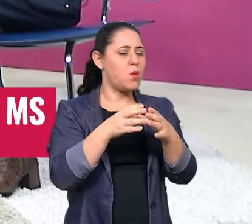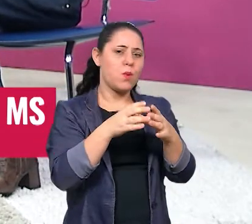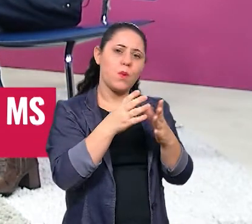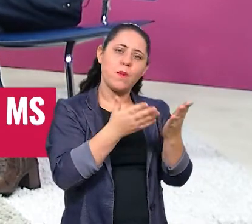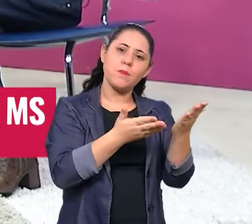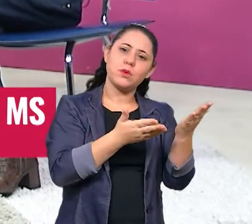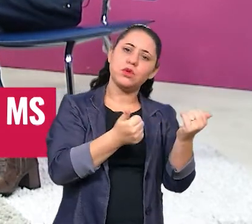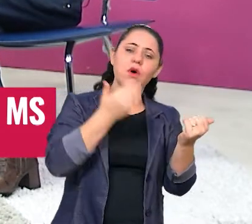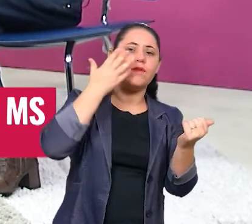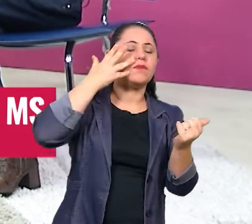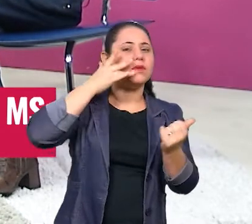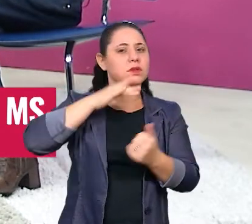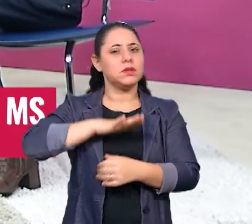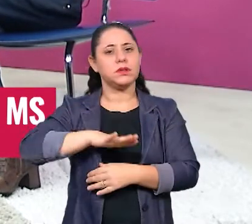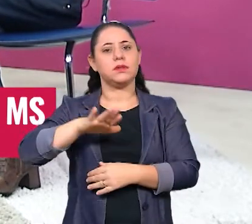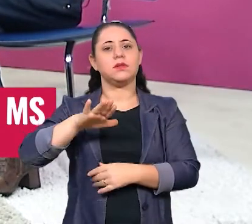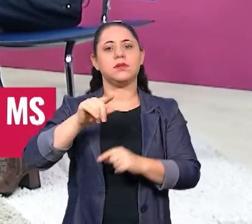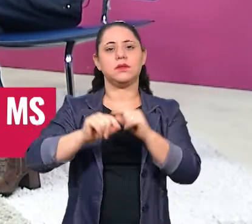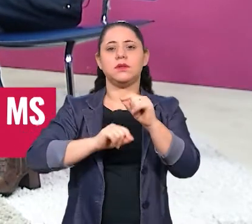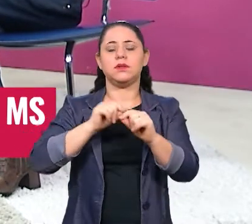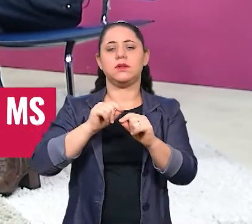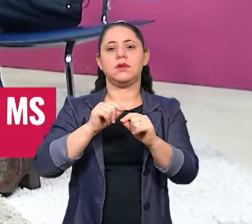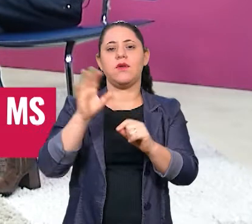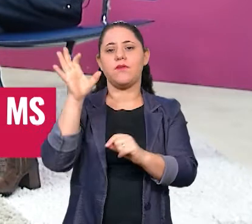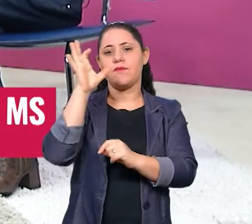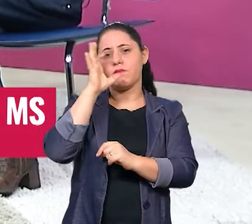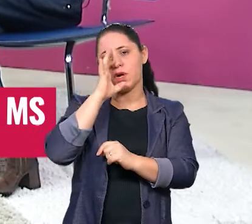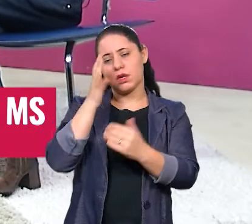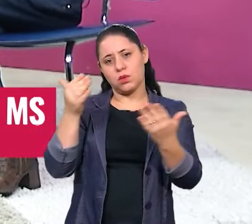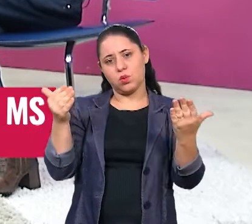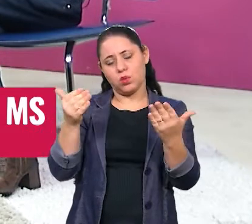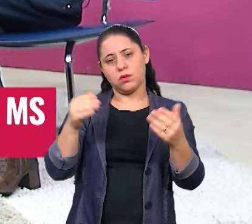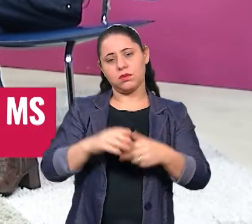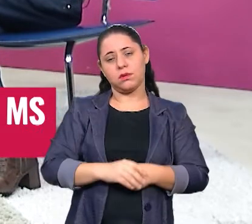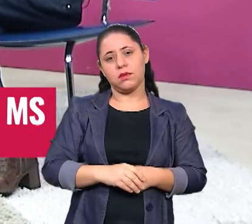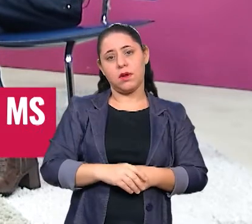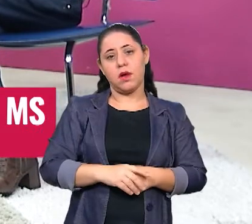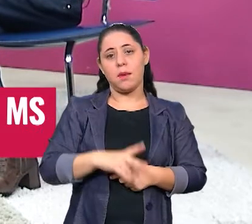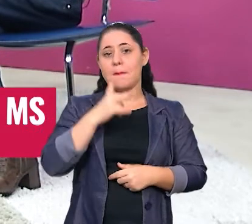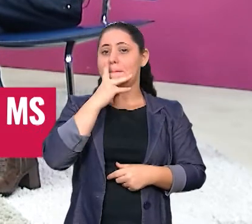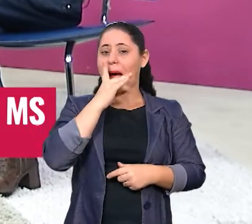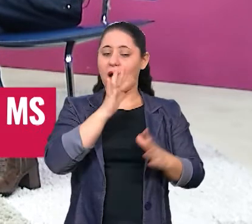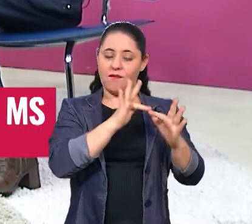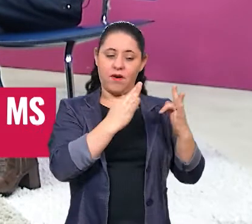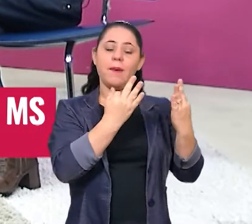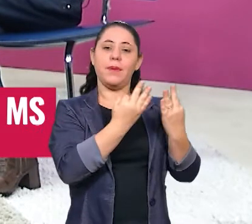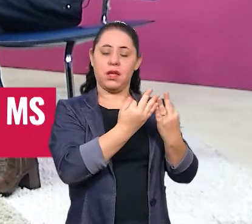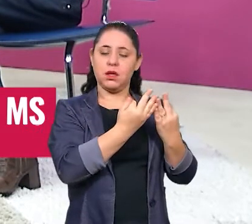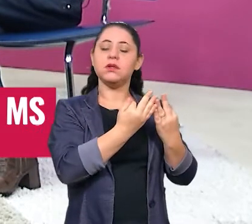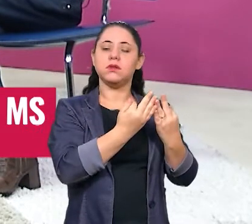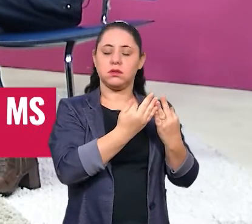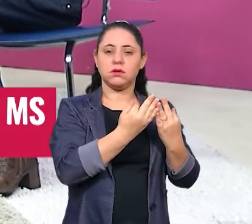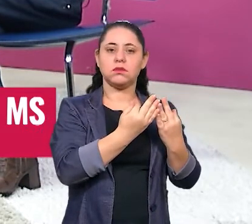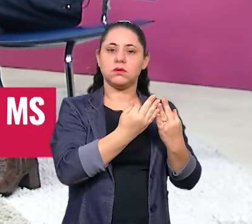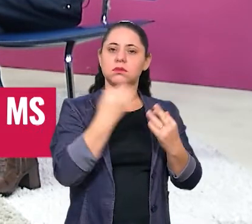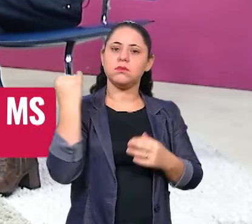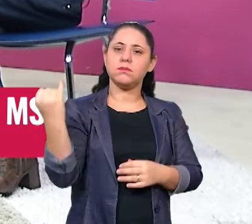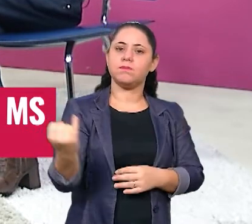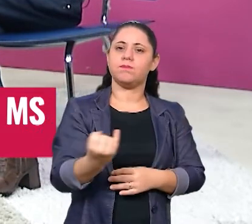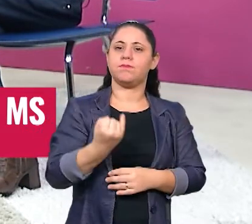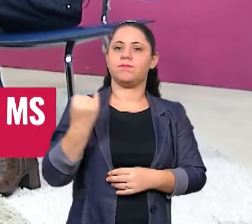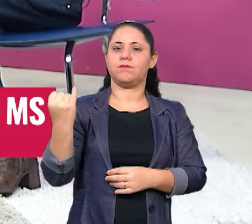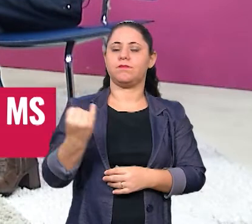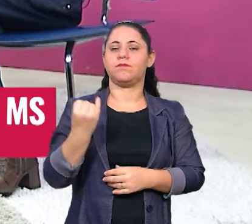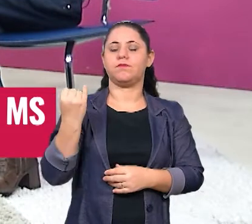que estão nos assistindo agora, né, para os pais, né, sobre a importância da música,